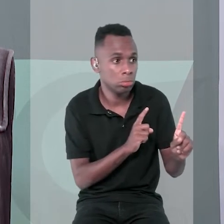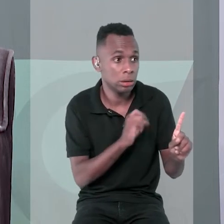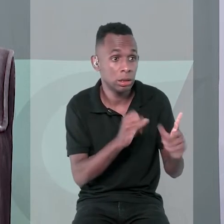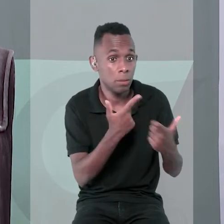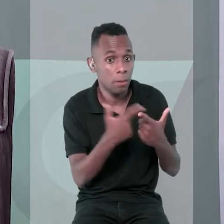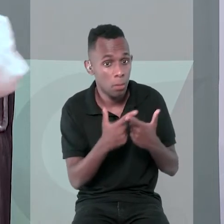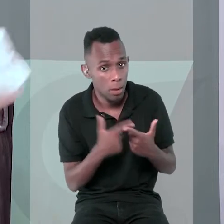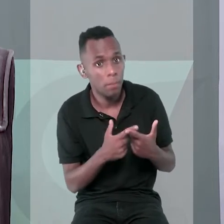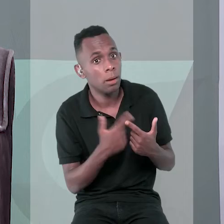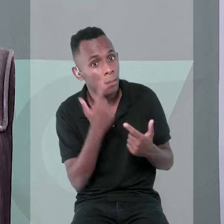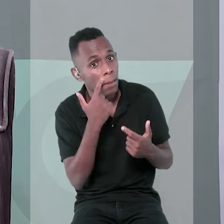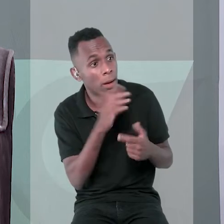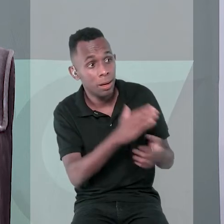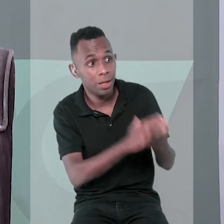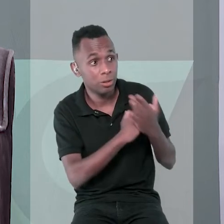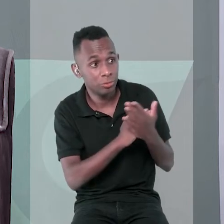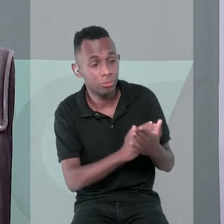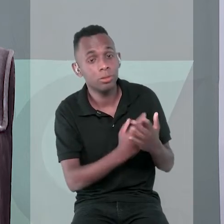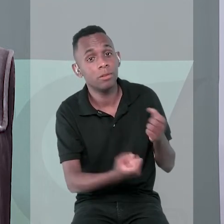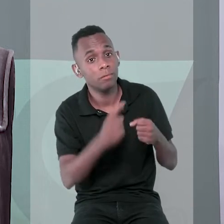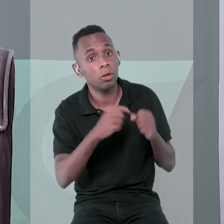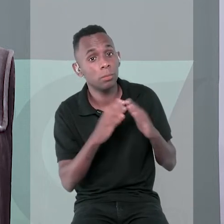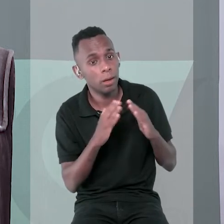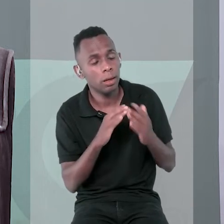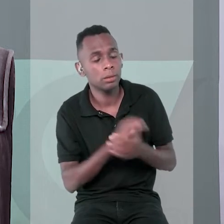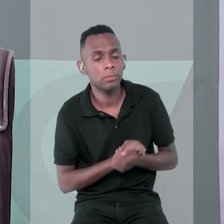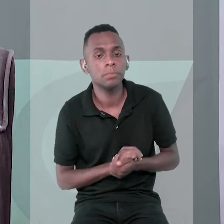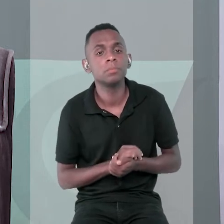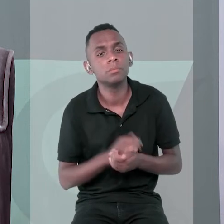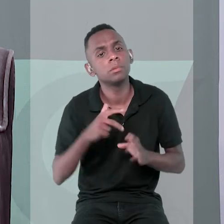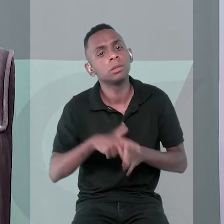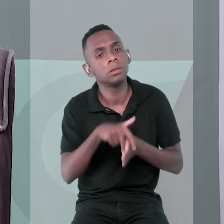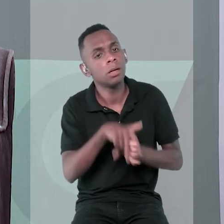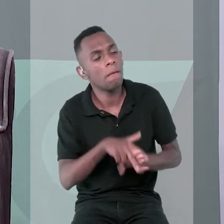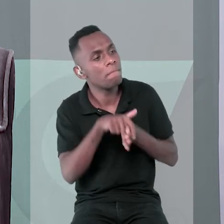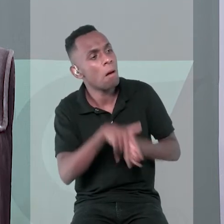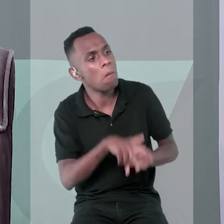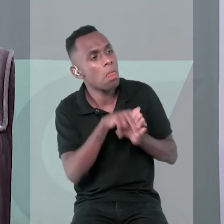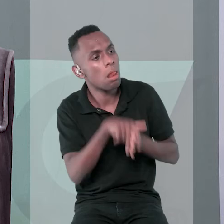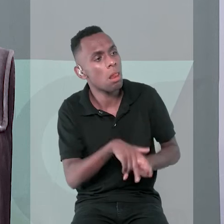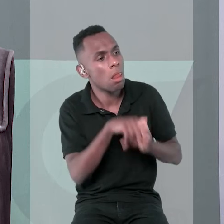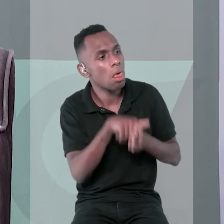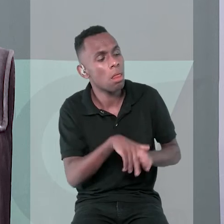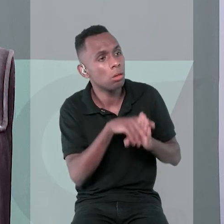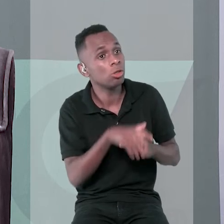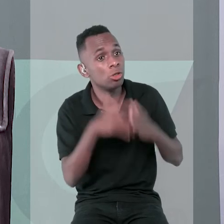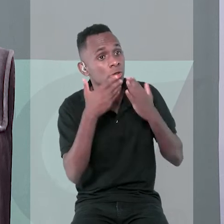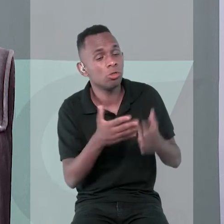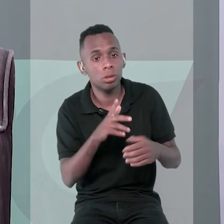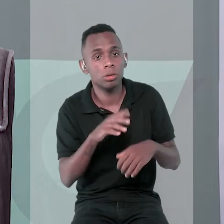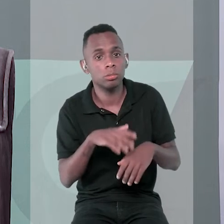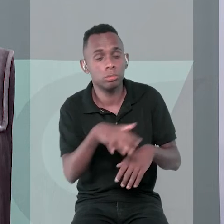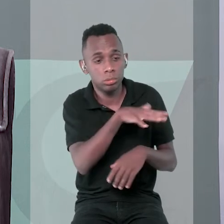algum problema, o pai está aqui e tal. E ela volta para cá. E ela foi assim, pegou o cavalo e foi. Chegou em